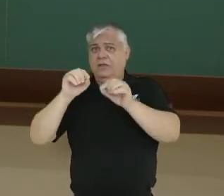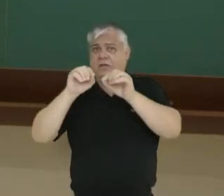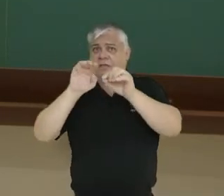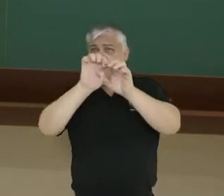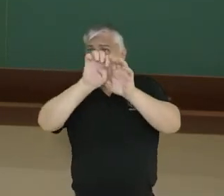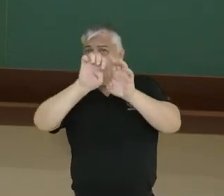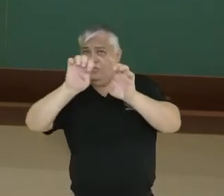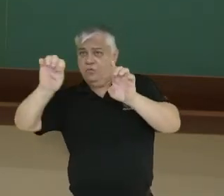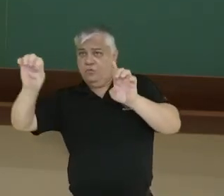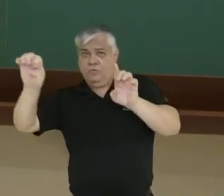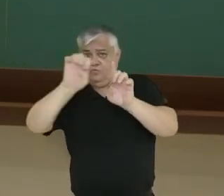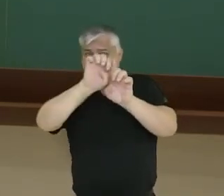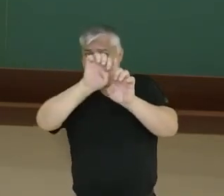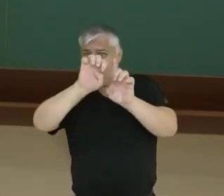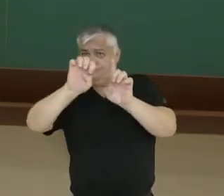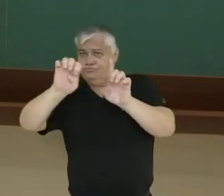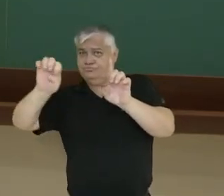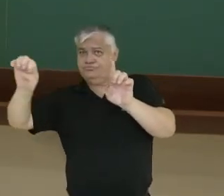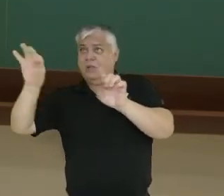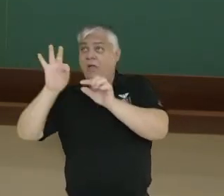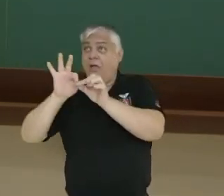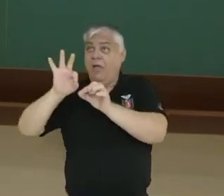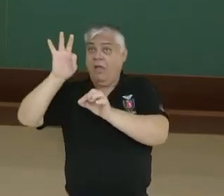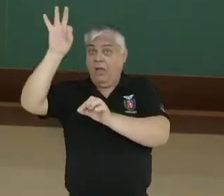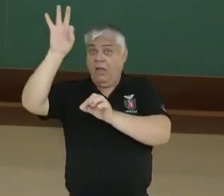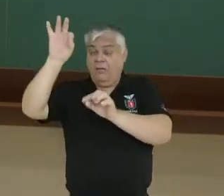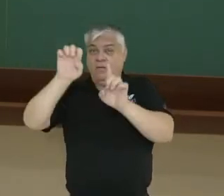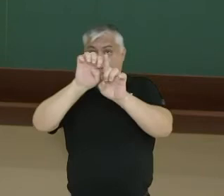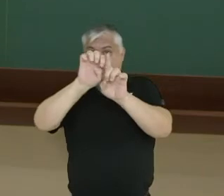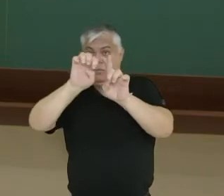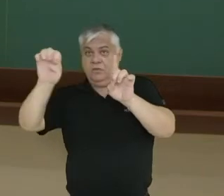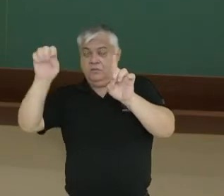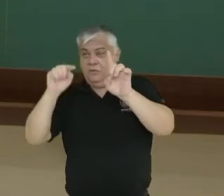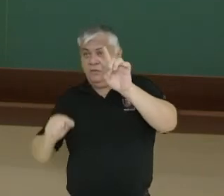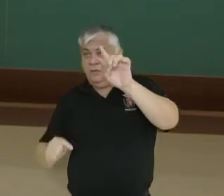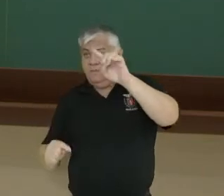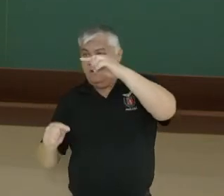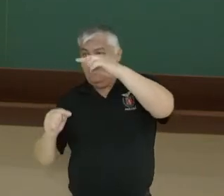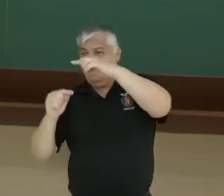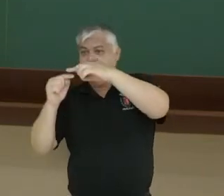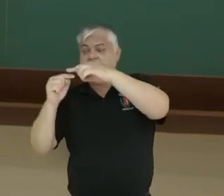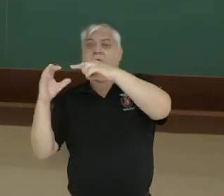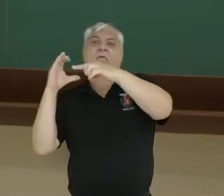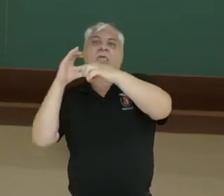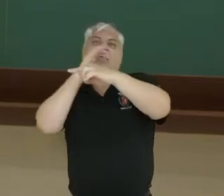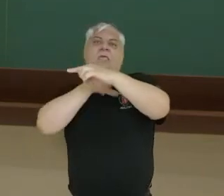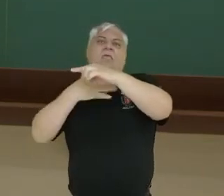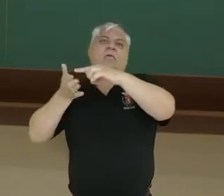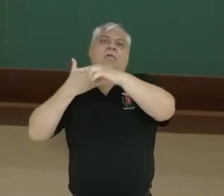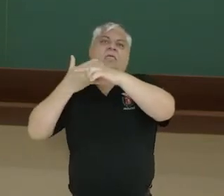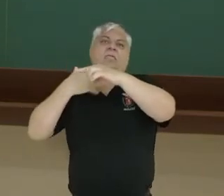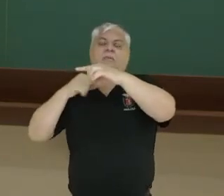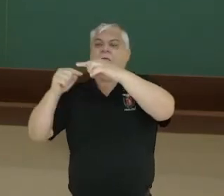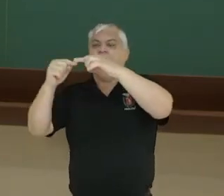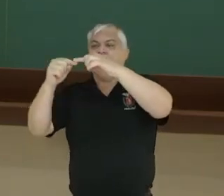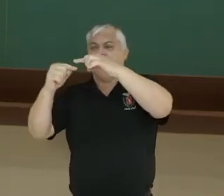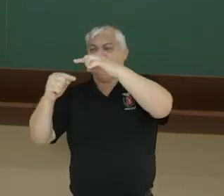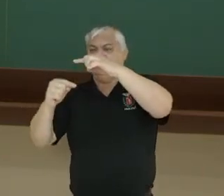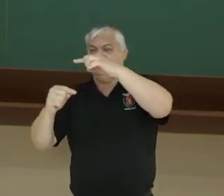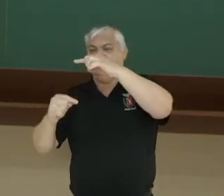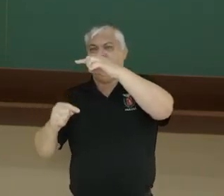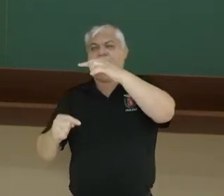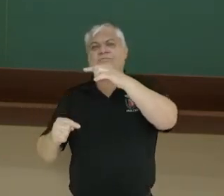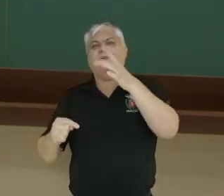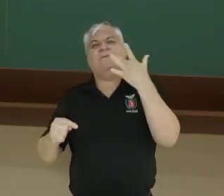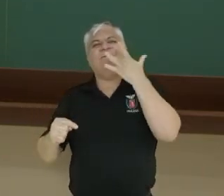do Equador. Quanto mais próximo da linha do Equador, mais quente. Quanto mais distante, menores serão